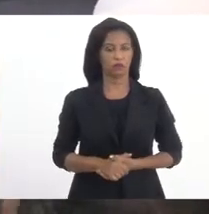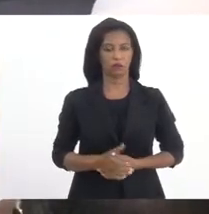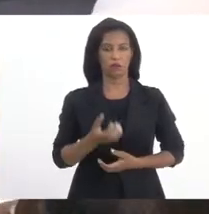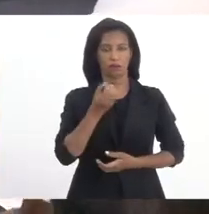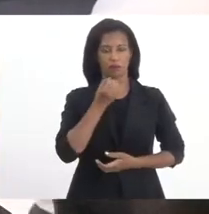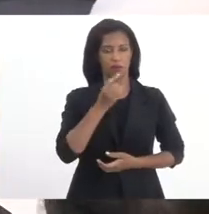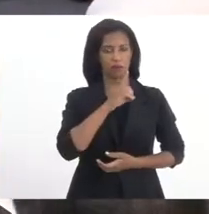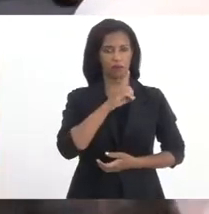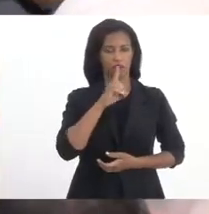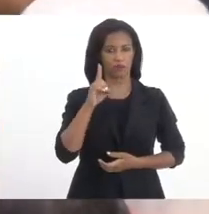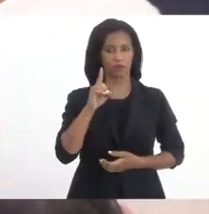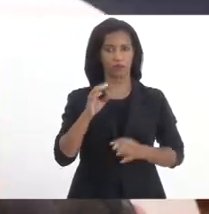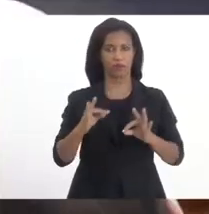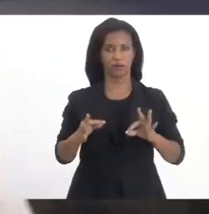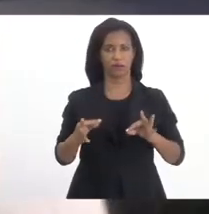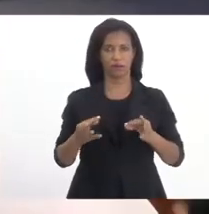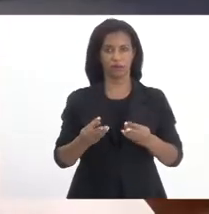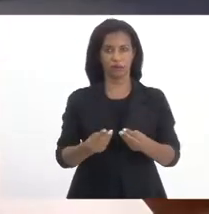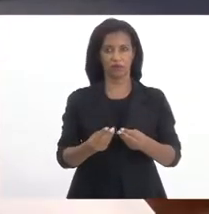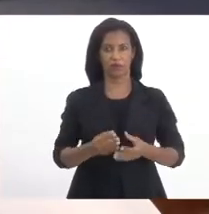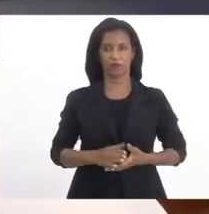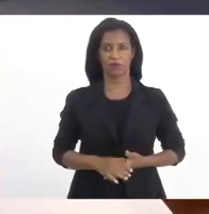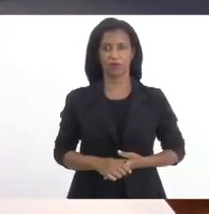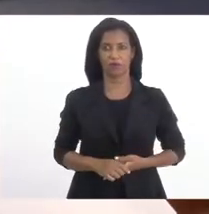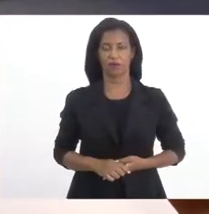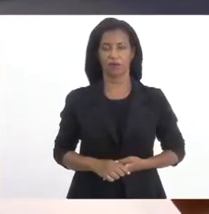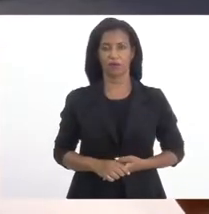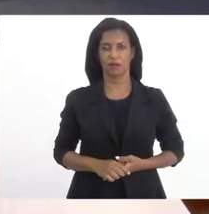Bom dia a todas e todos.